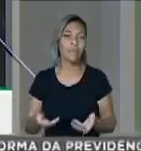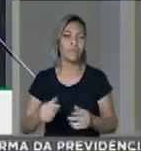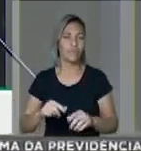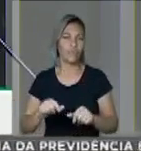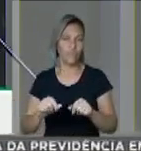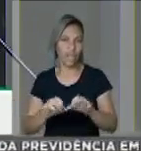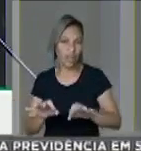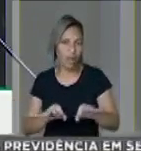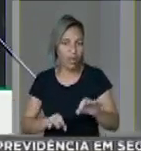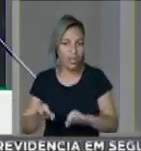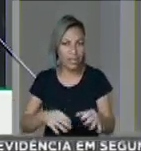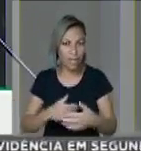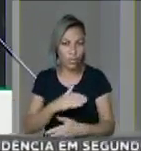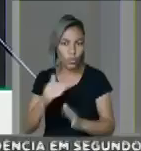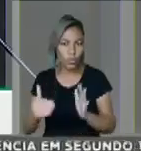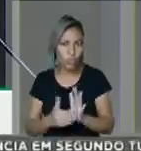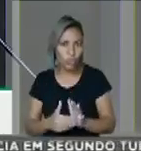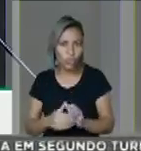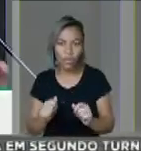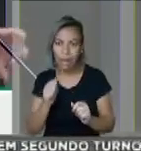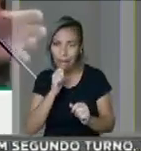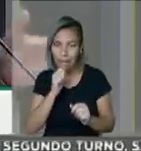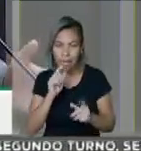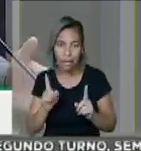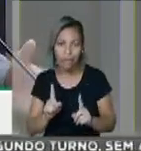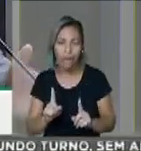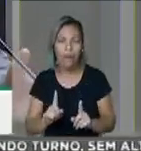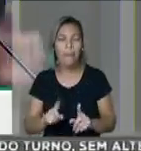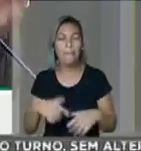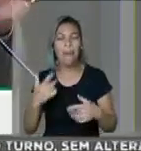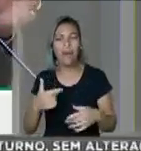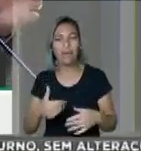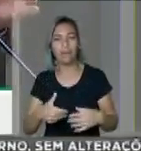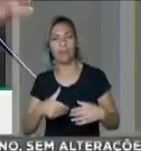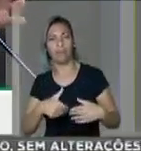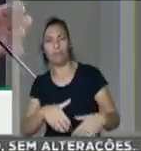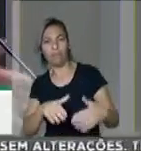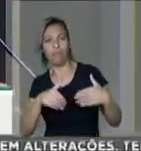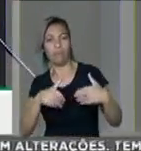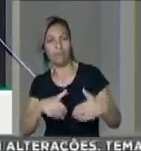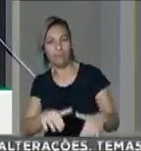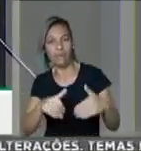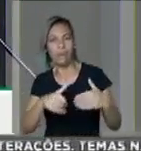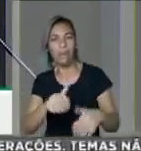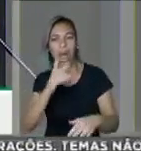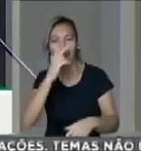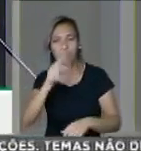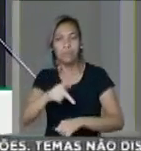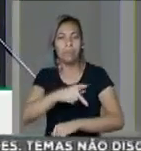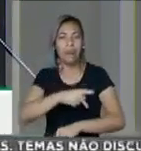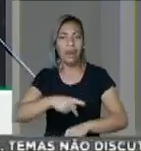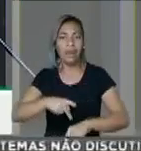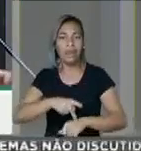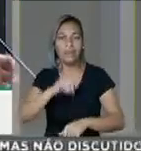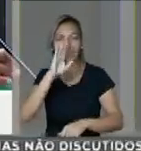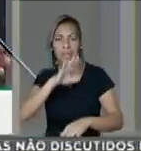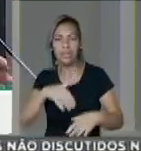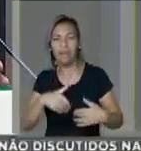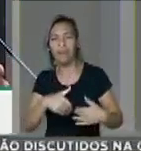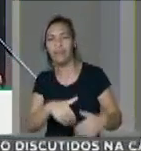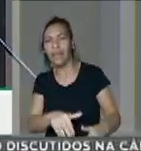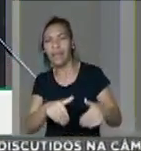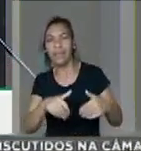nós estaríamos empurrando o nosso país a